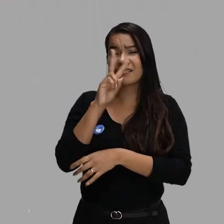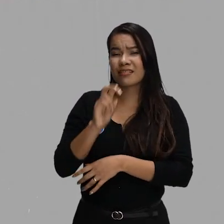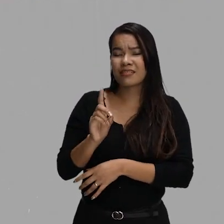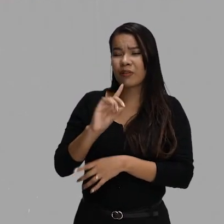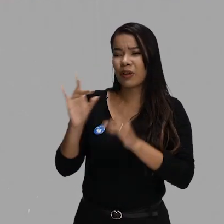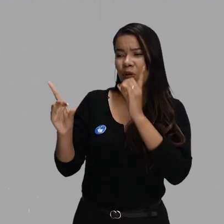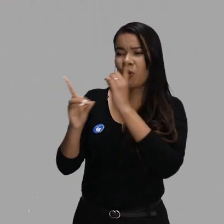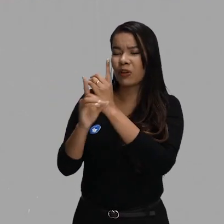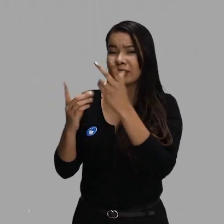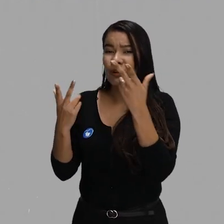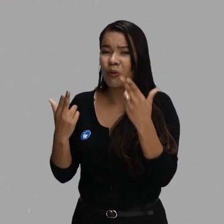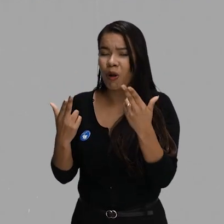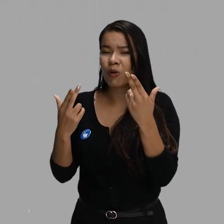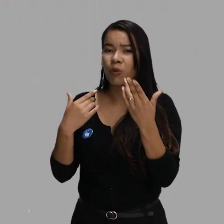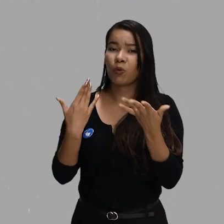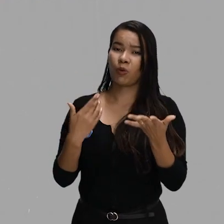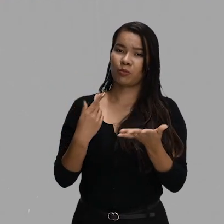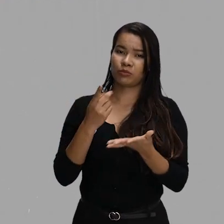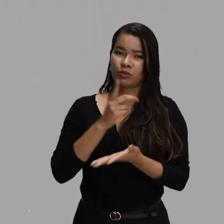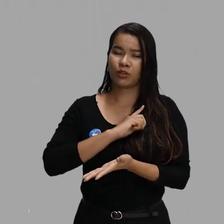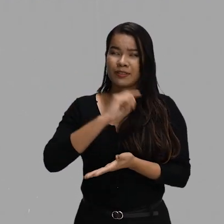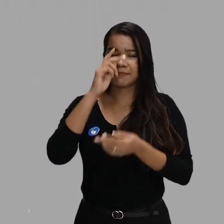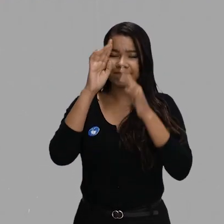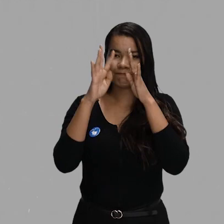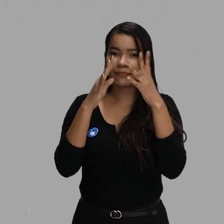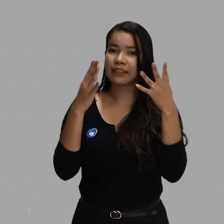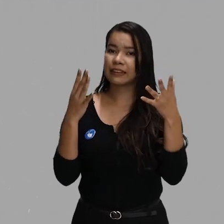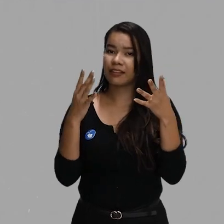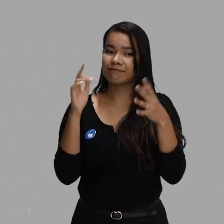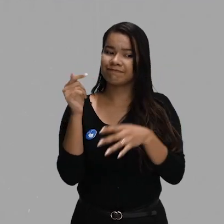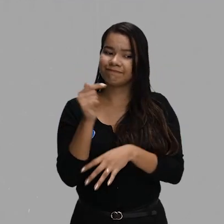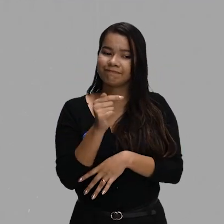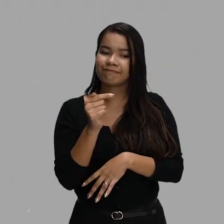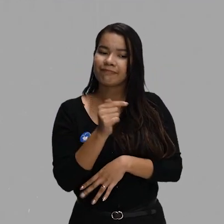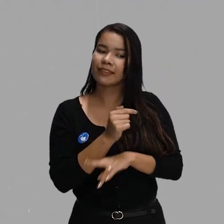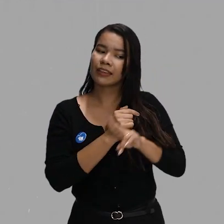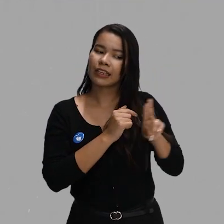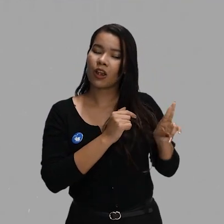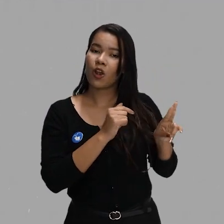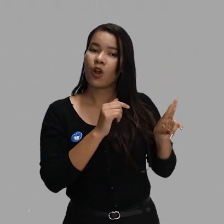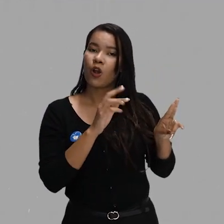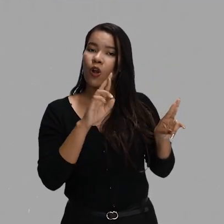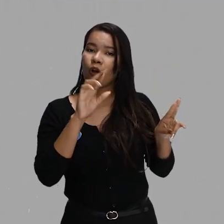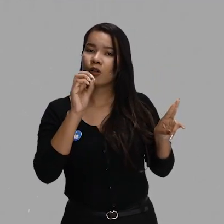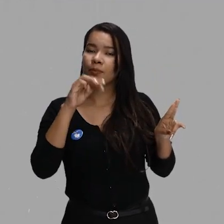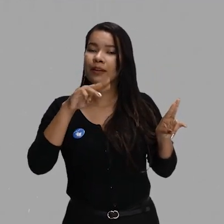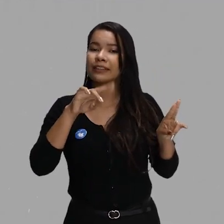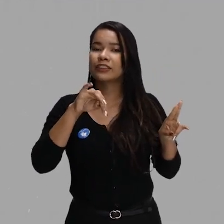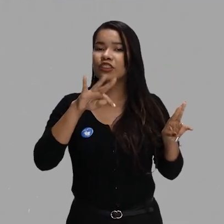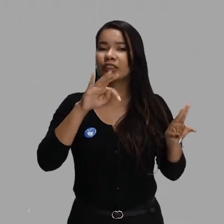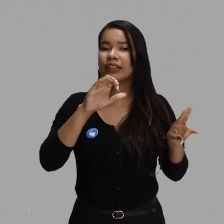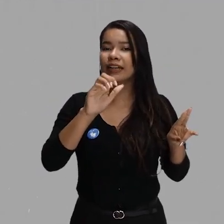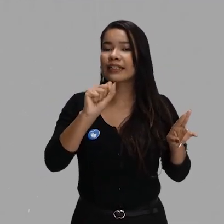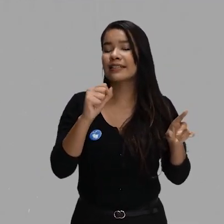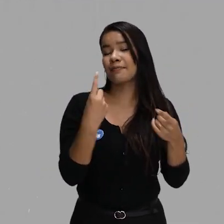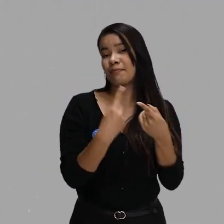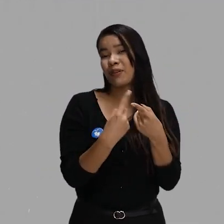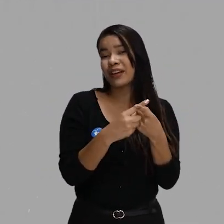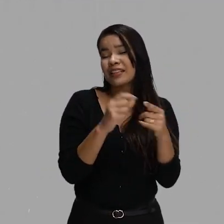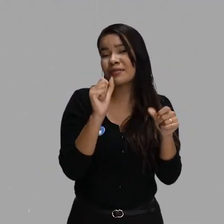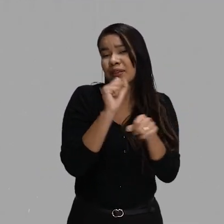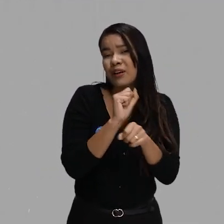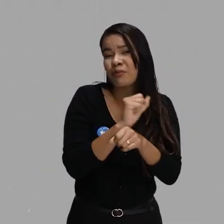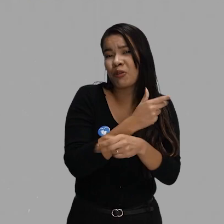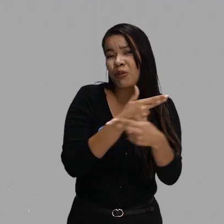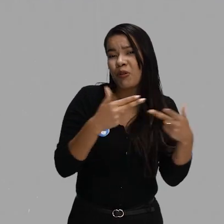aí nós temos o predicativo de sermos mulheres românticas, porque estamos esperando aquelas coisas que a